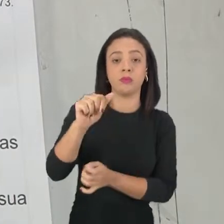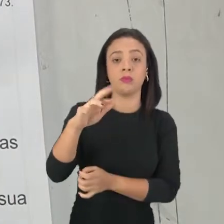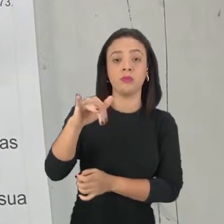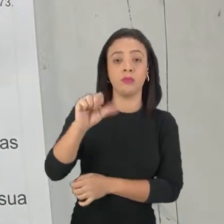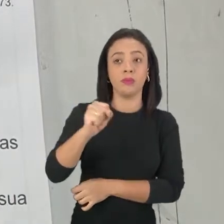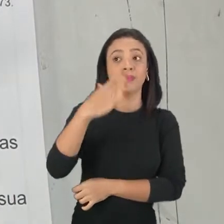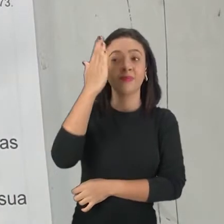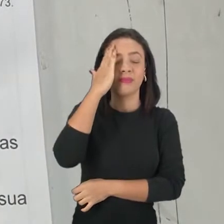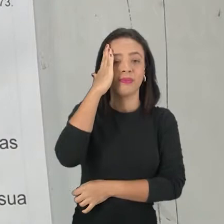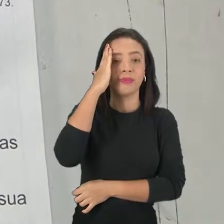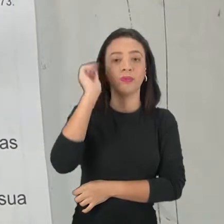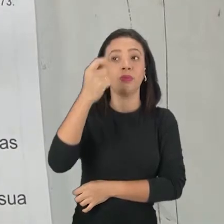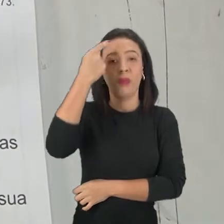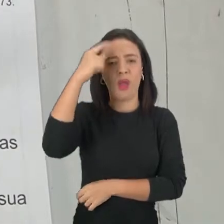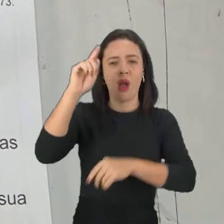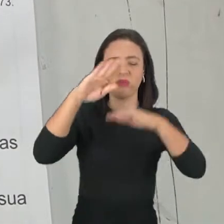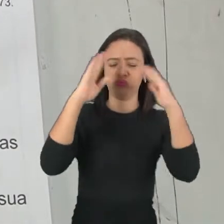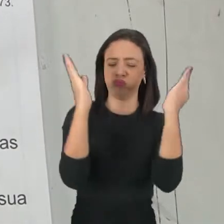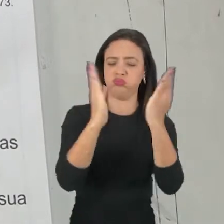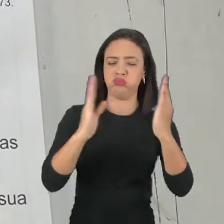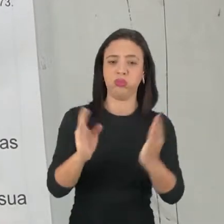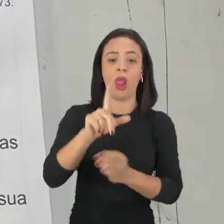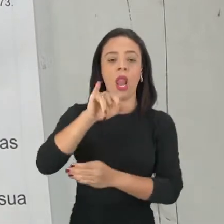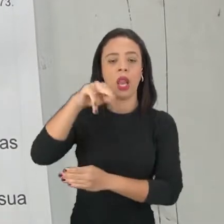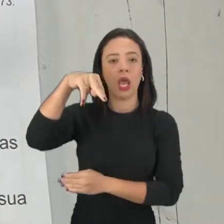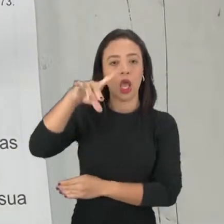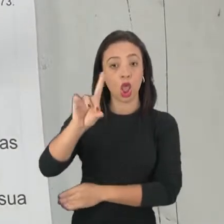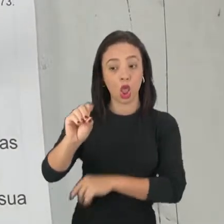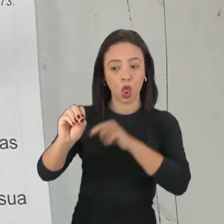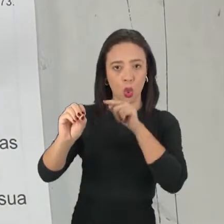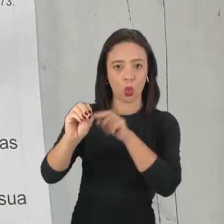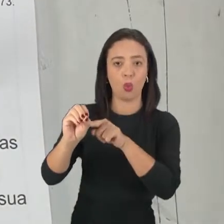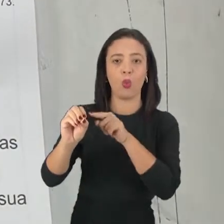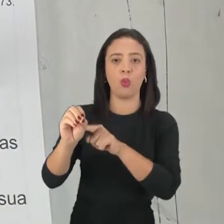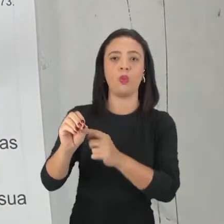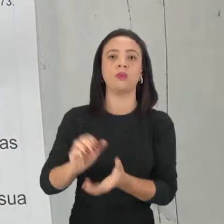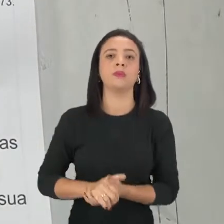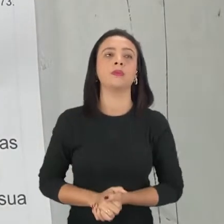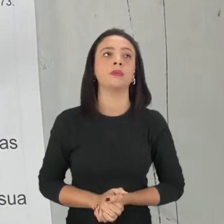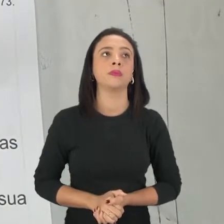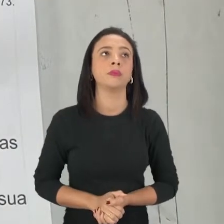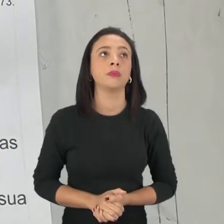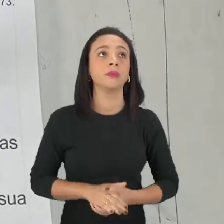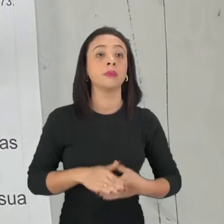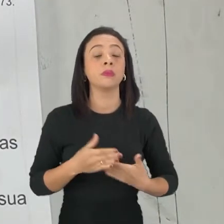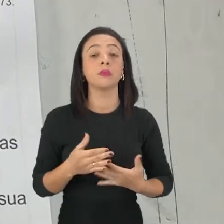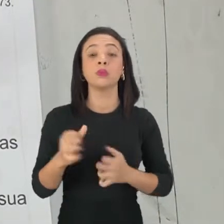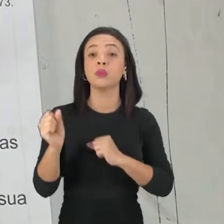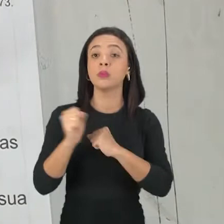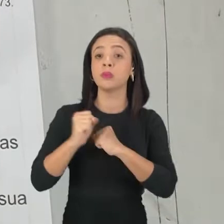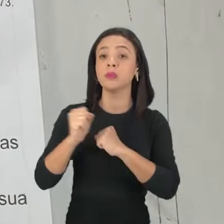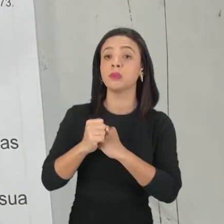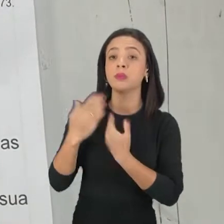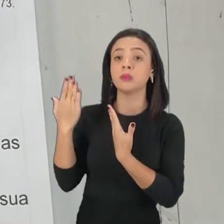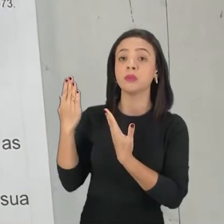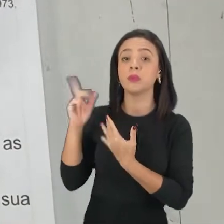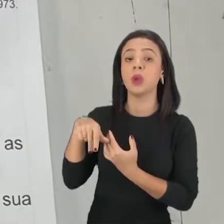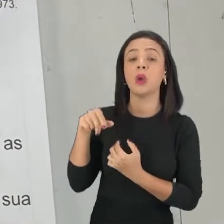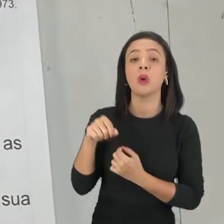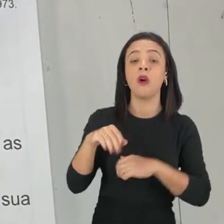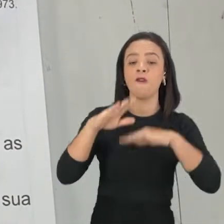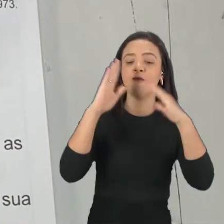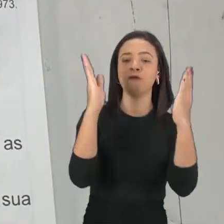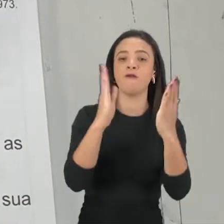sabia fazer vestidos lindo lindo com um o substantivo aqui ó é